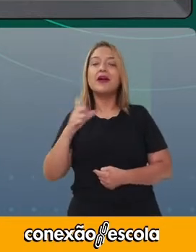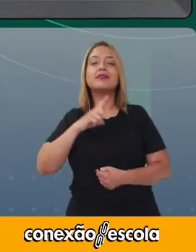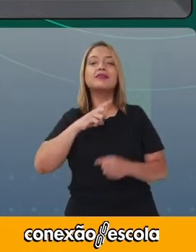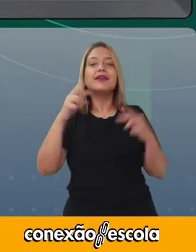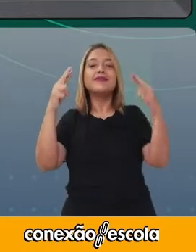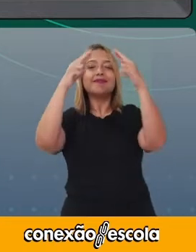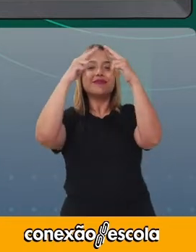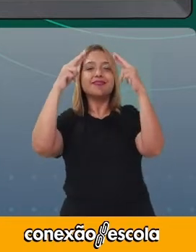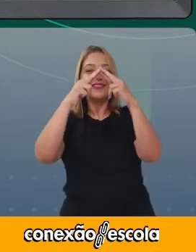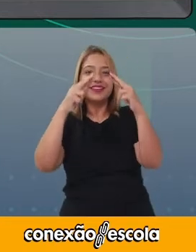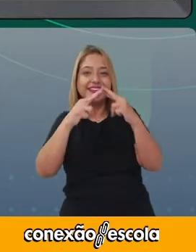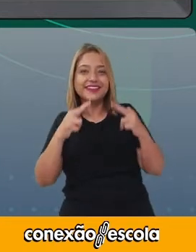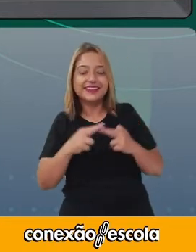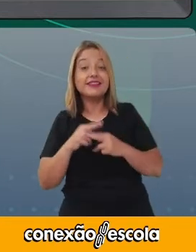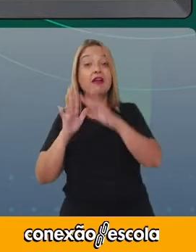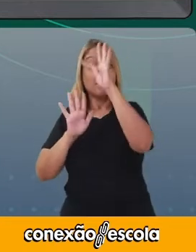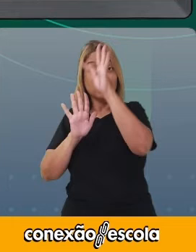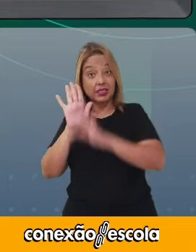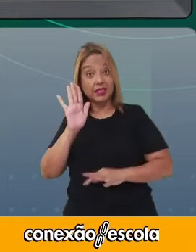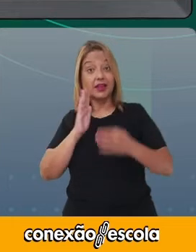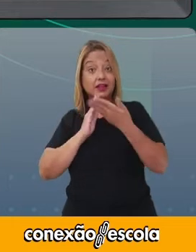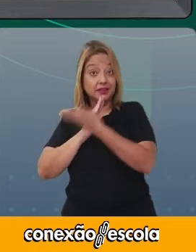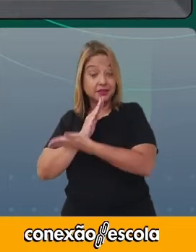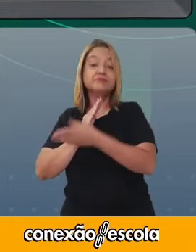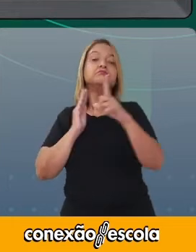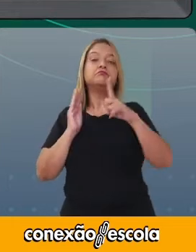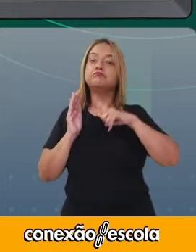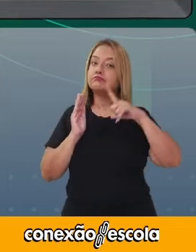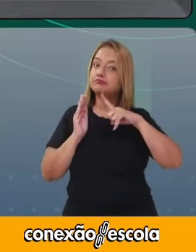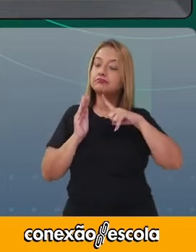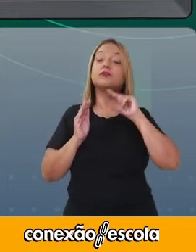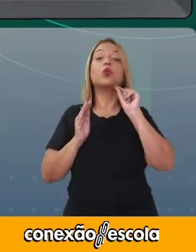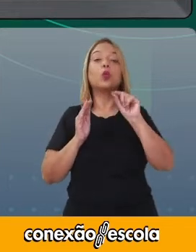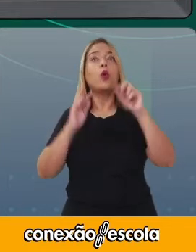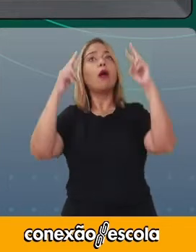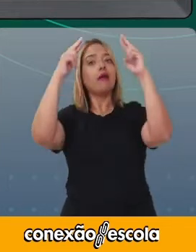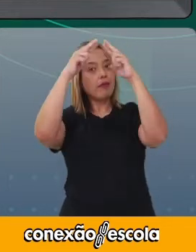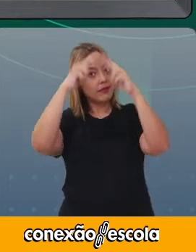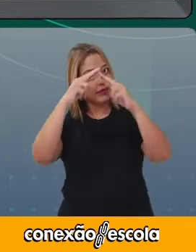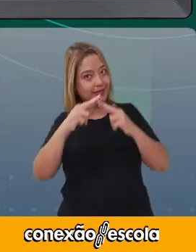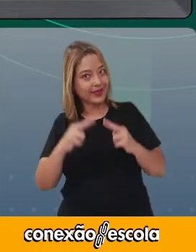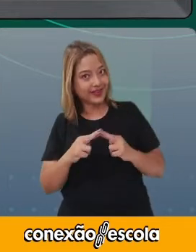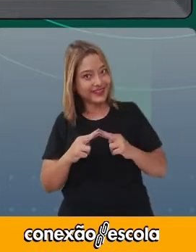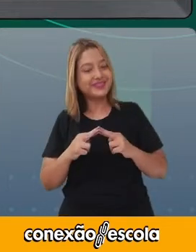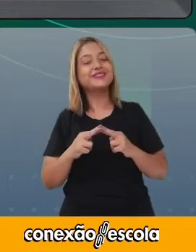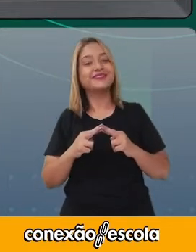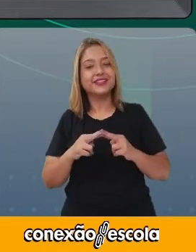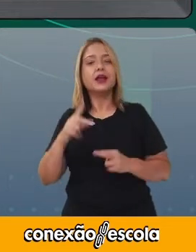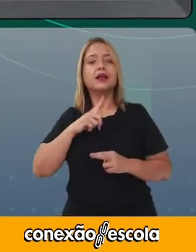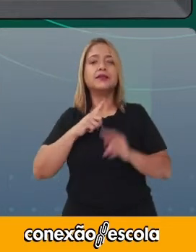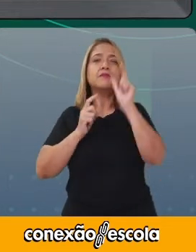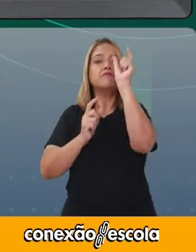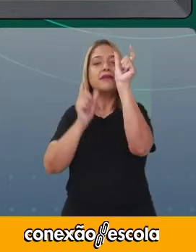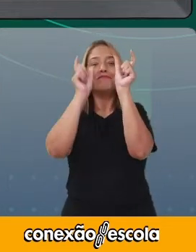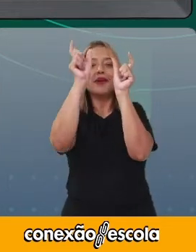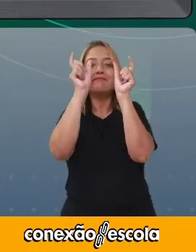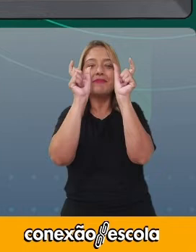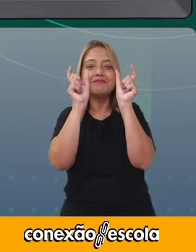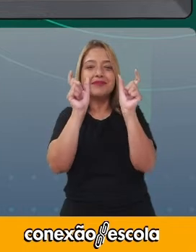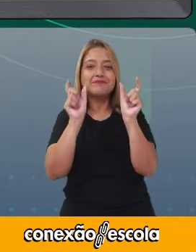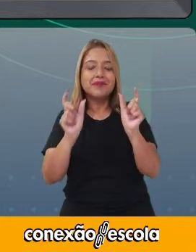rimadas, porque o texto é um texto que traz rimas também. Então são